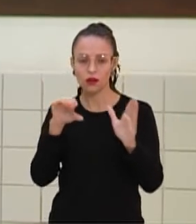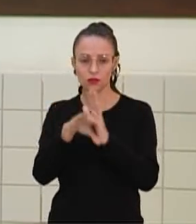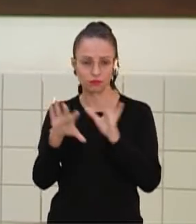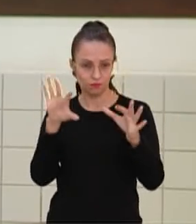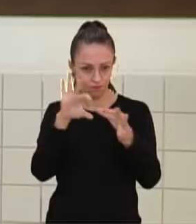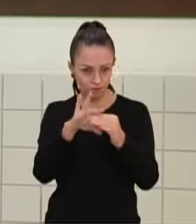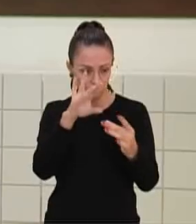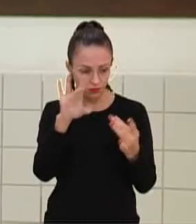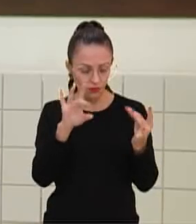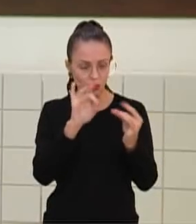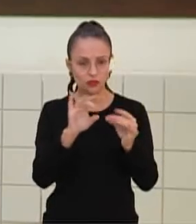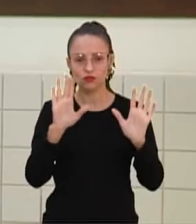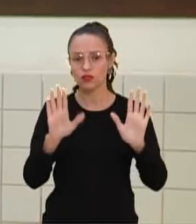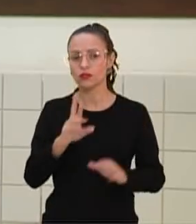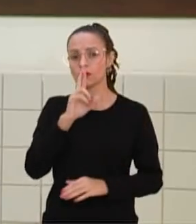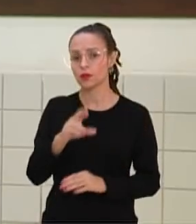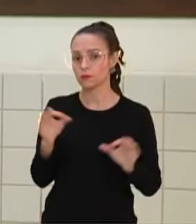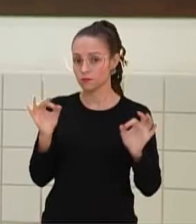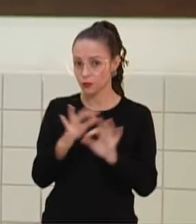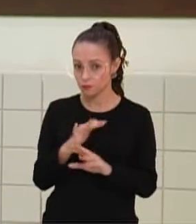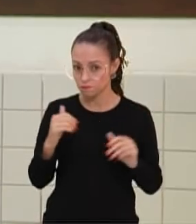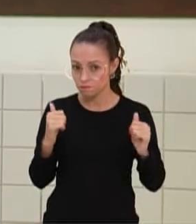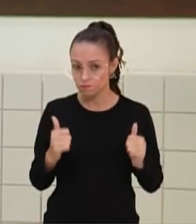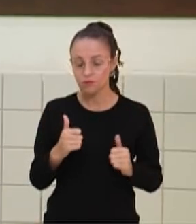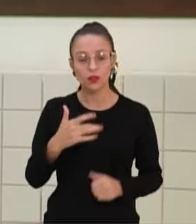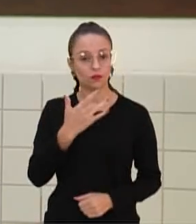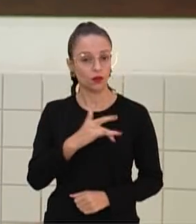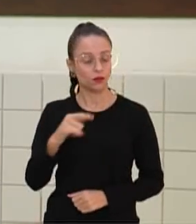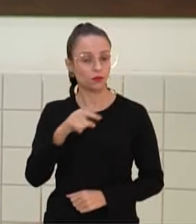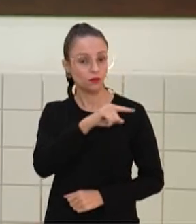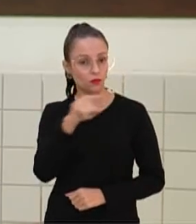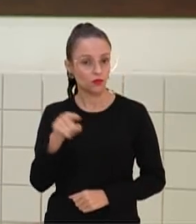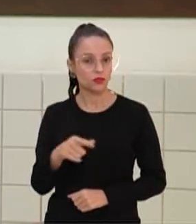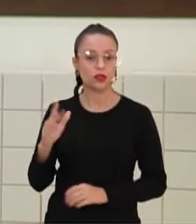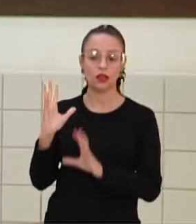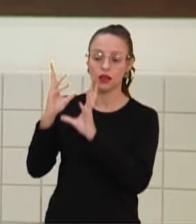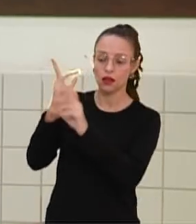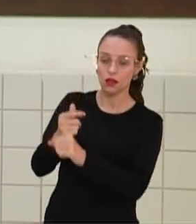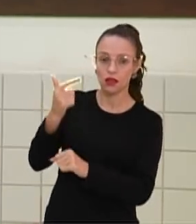caso especial, que já tem resposta pronta. Então vale a pena sempre revisar.